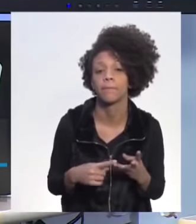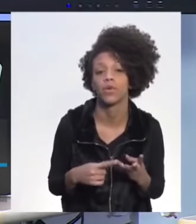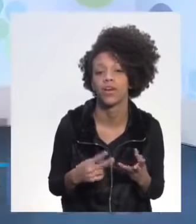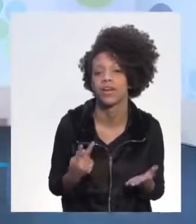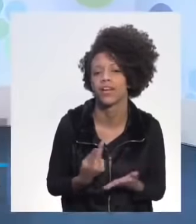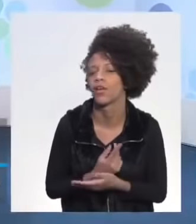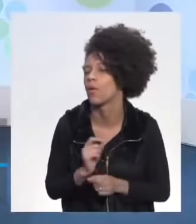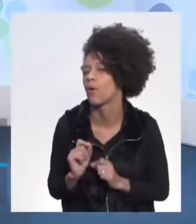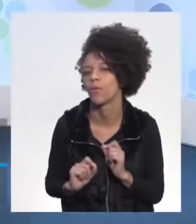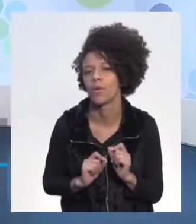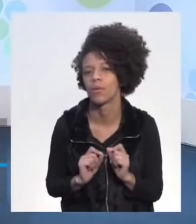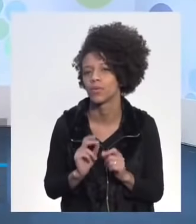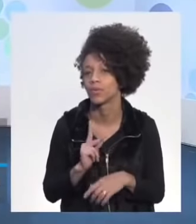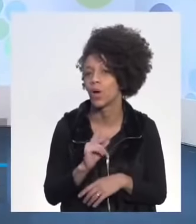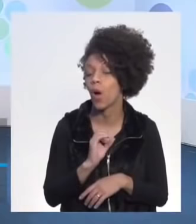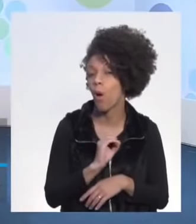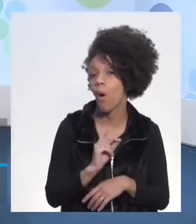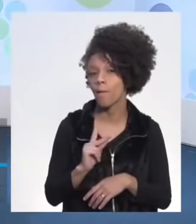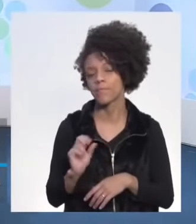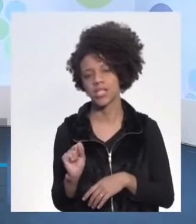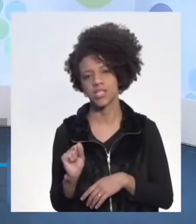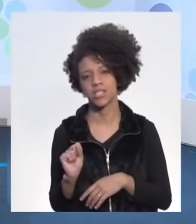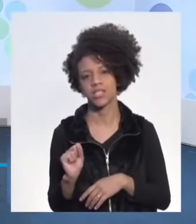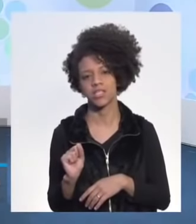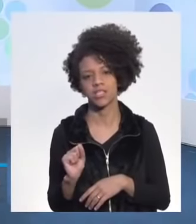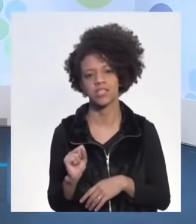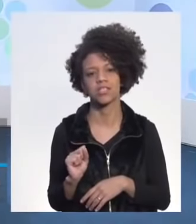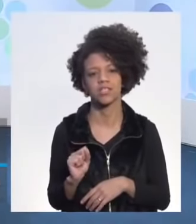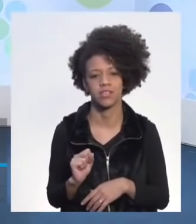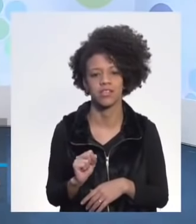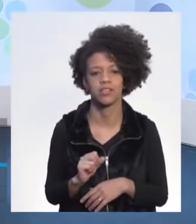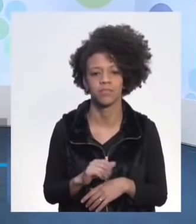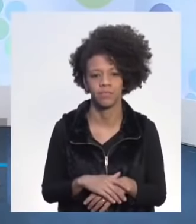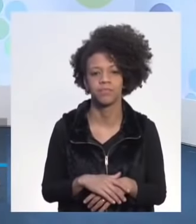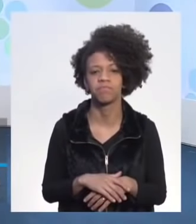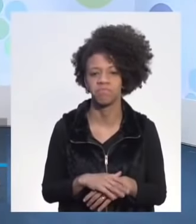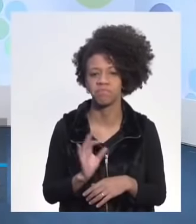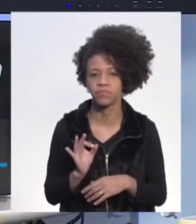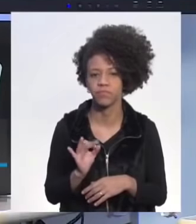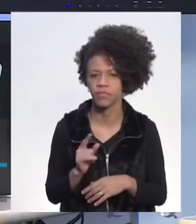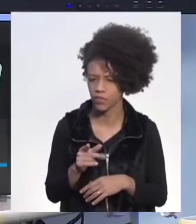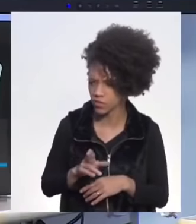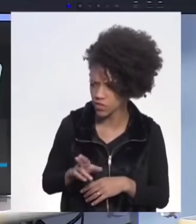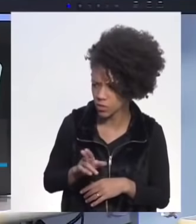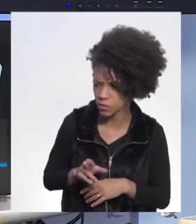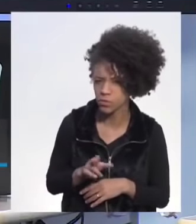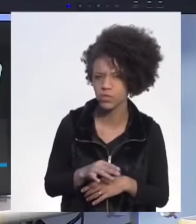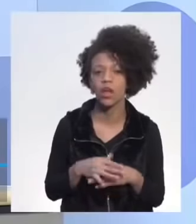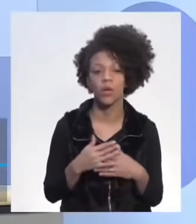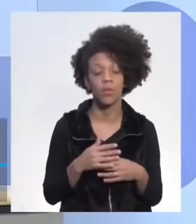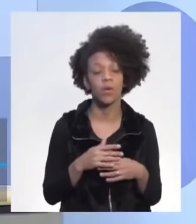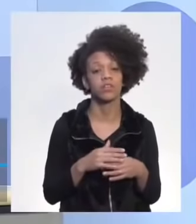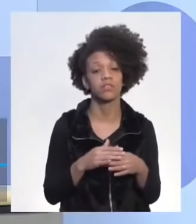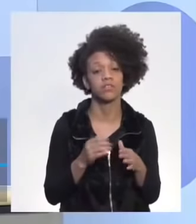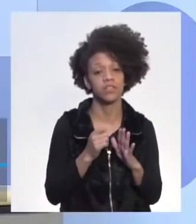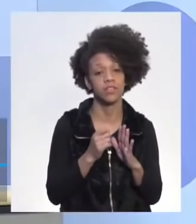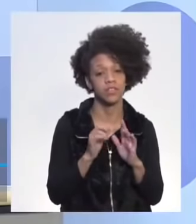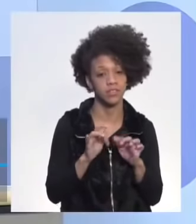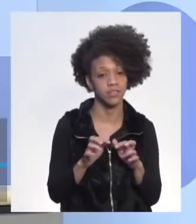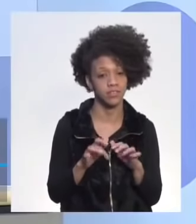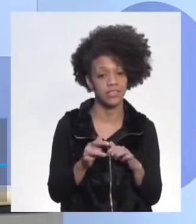alguma coisa. Ops, também. O ops também, eu uso bastante. Exatamente, você usa bastante? Quando eu estou escrevendo e deu